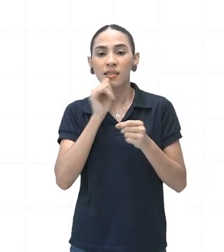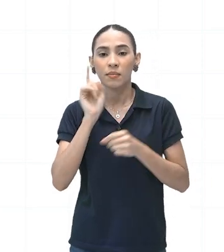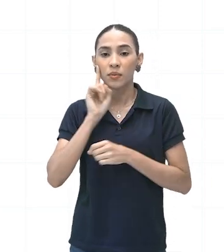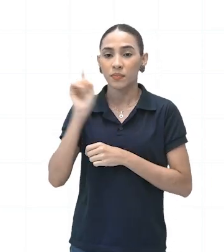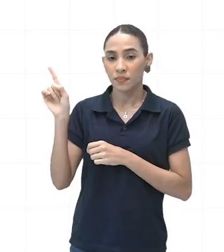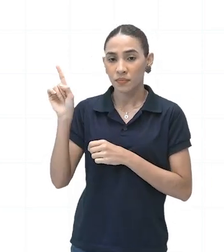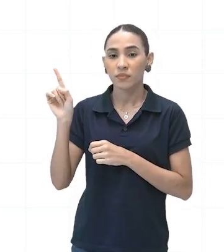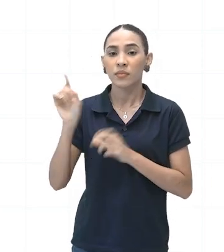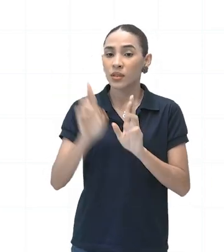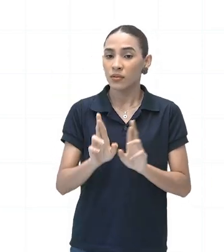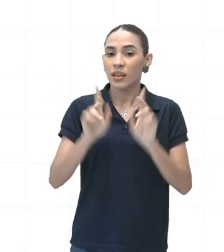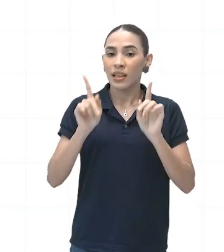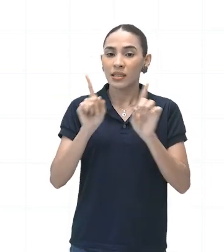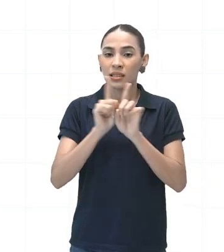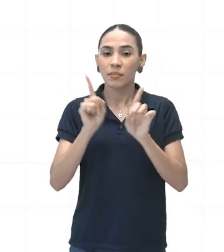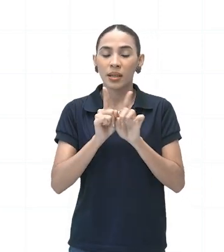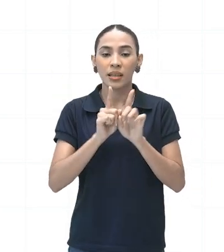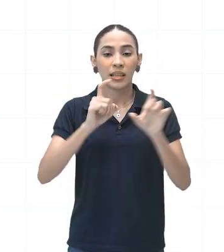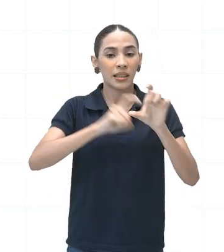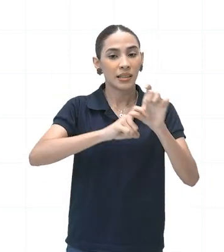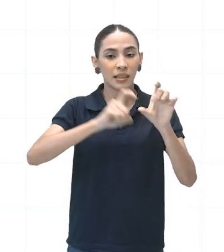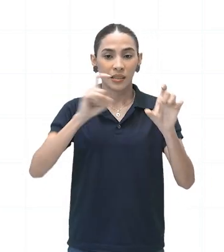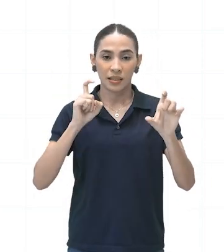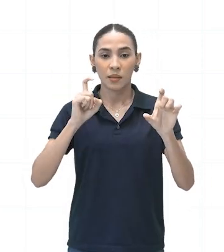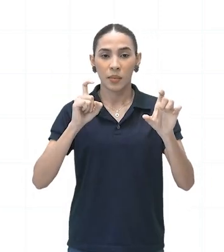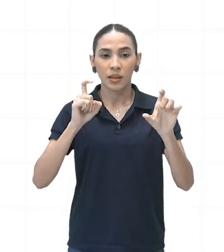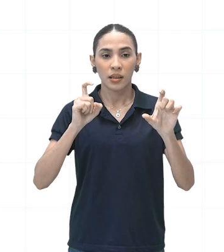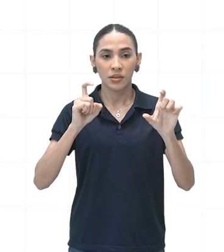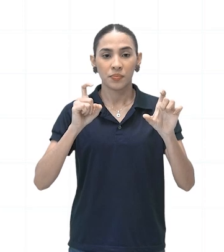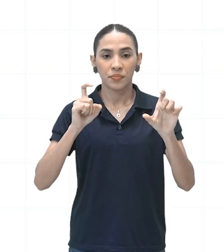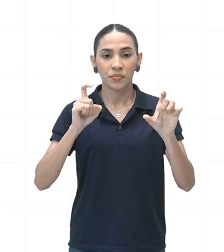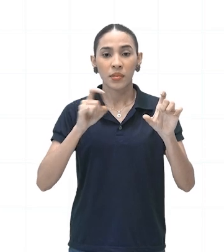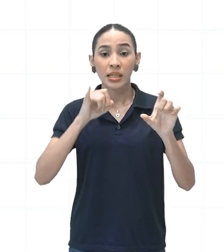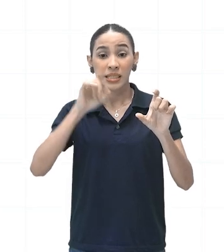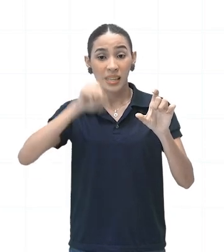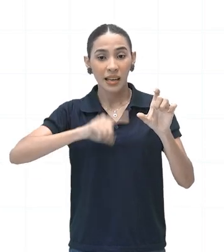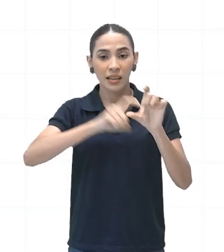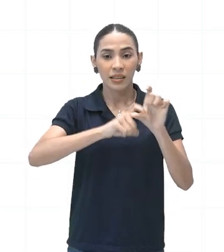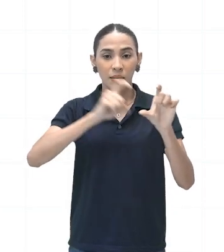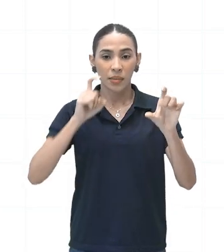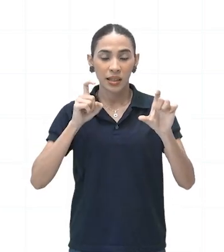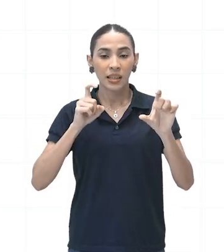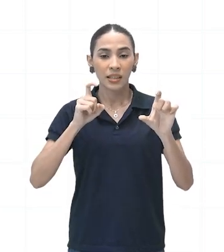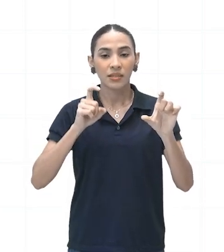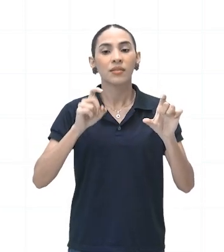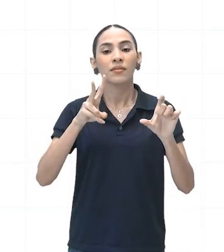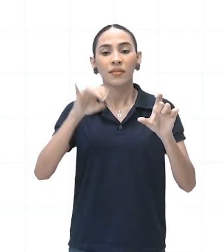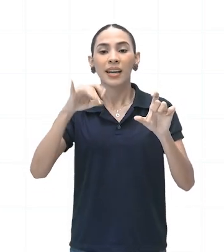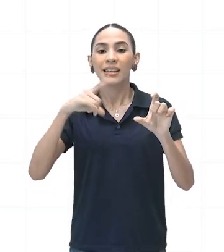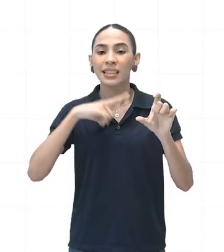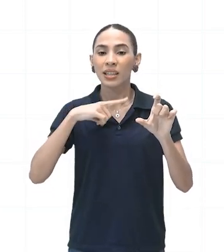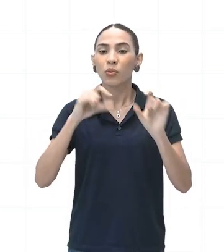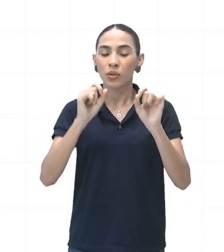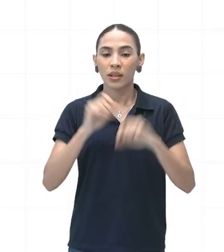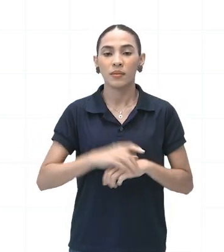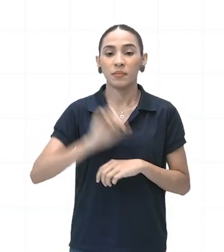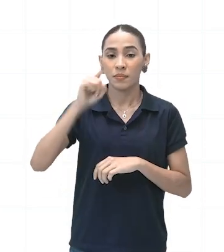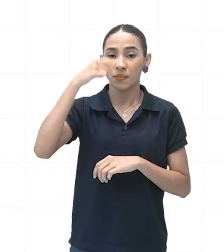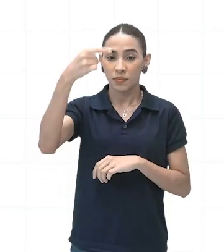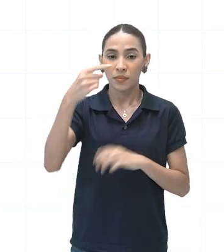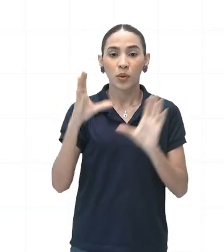e enunciados distintos sejam independentes. E se elas são independentes é que eu vou ter a minha